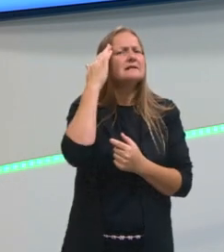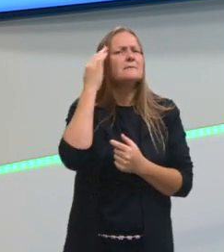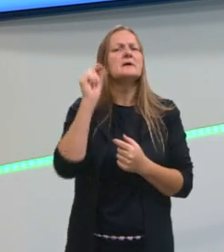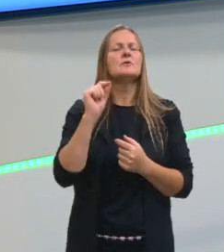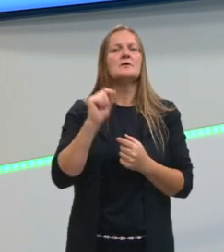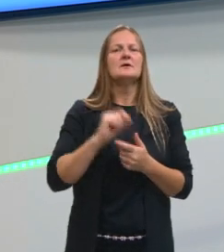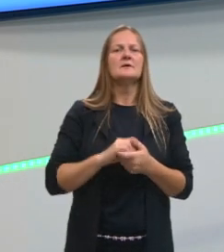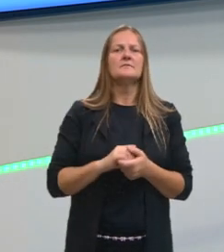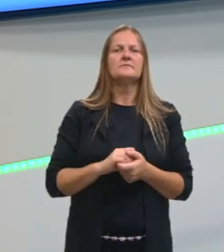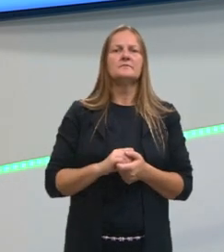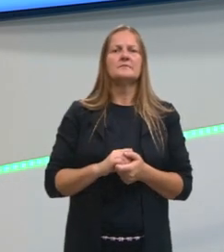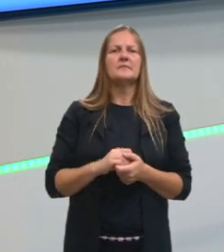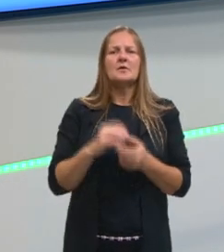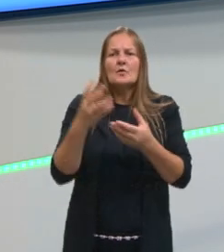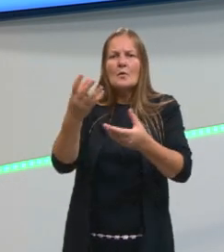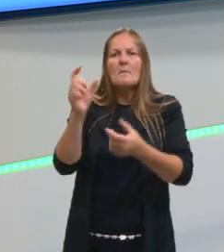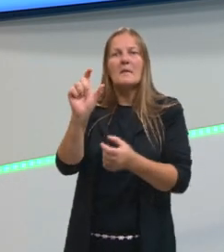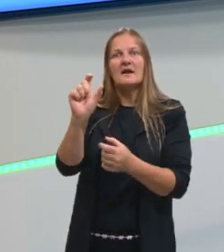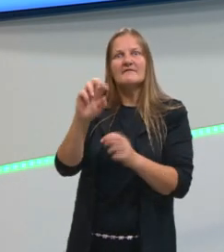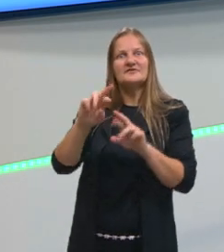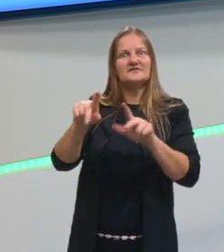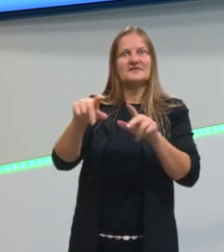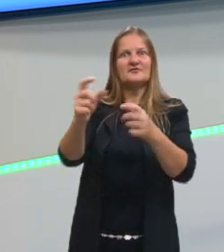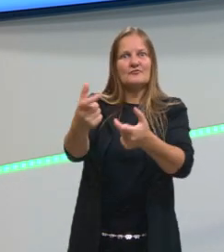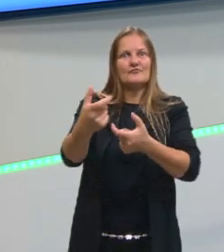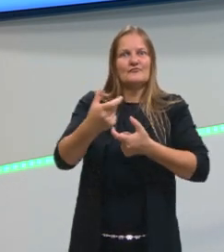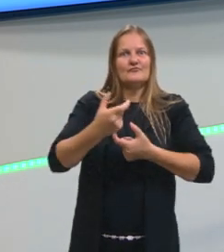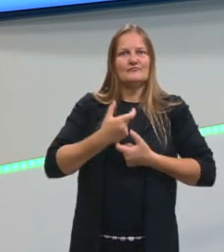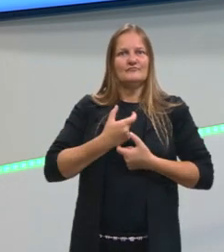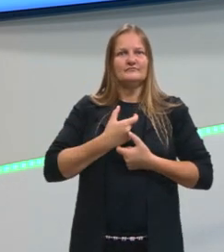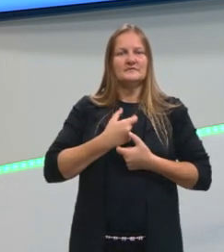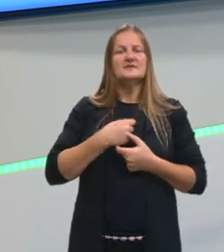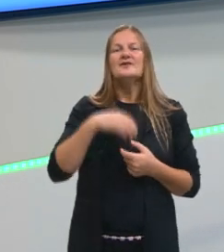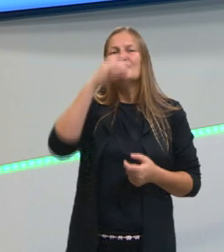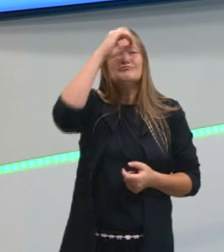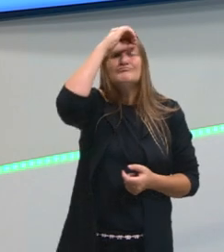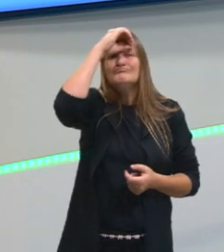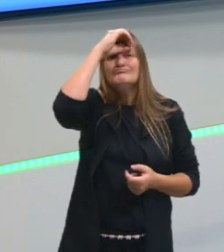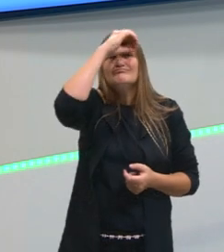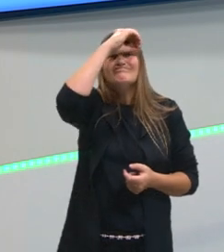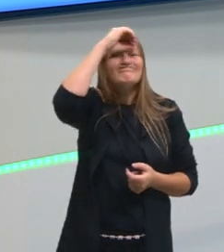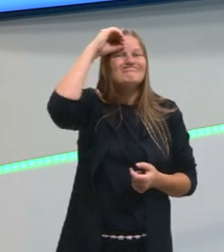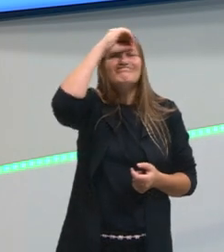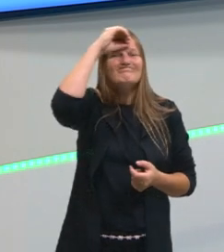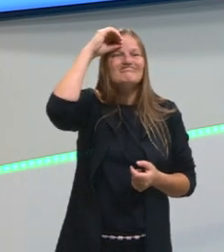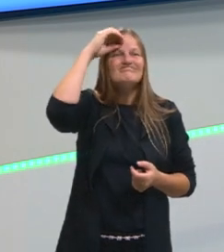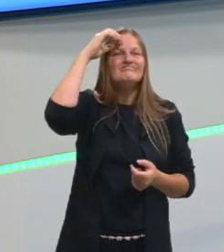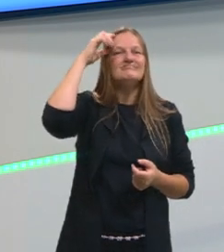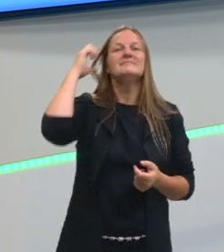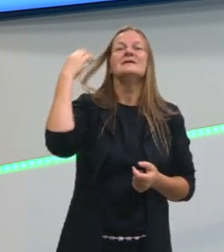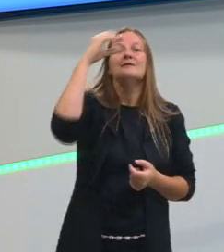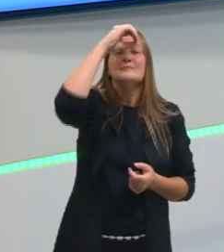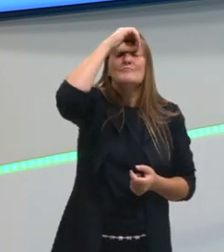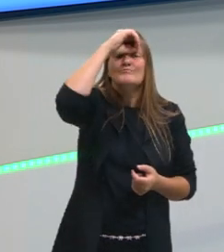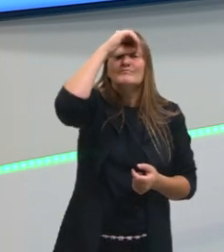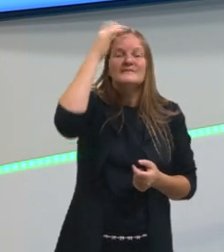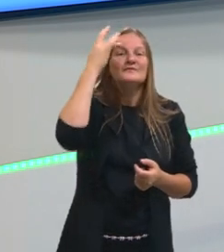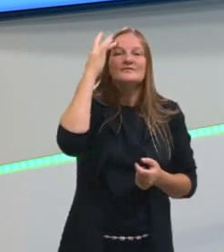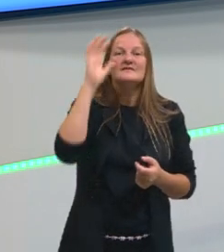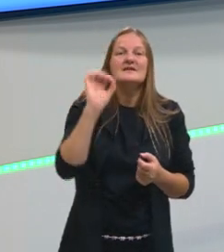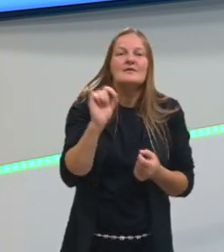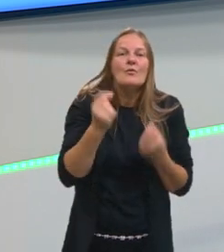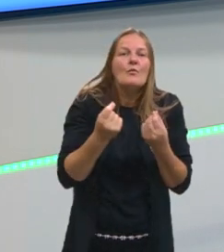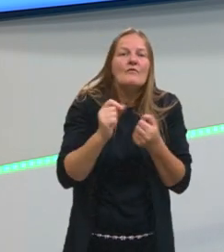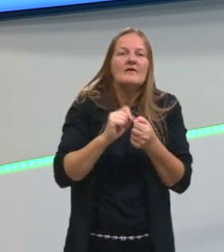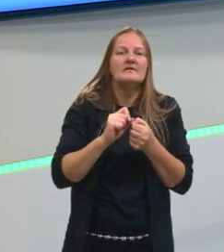tenhamos boa acolhida com essas palavras estrangeiras se eu não sei o que era uma palavra que eu não sei eu não sei desculpe o que é uma